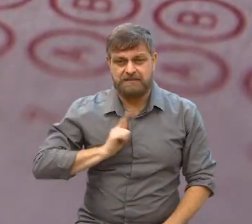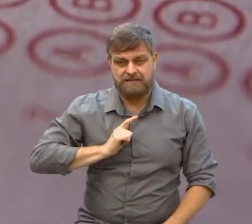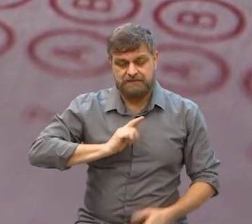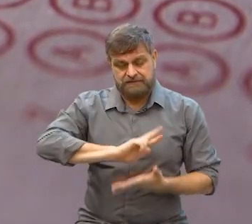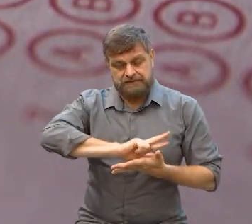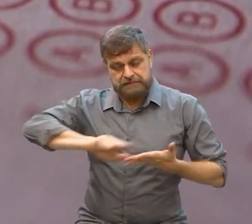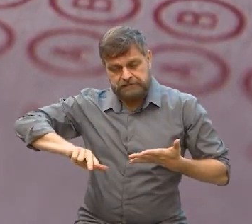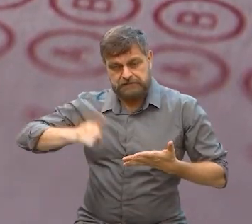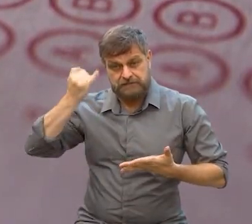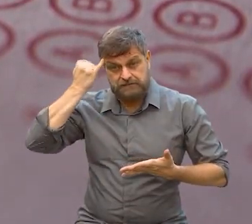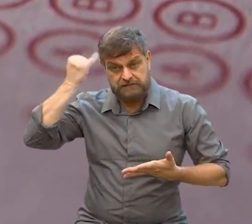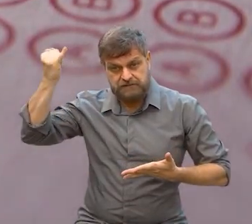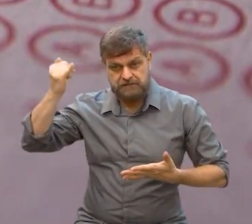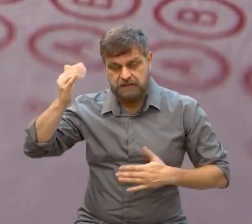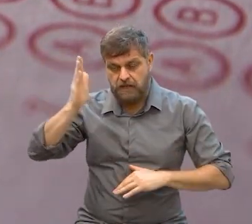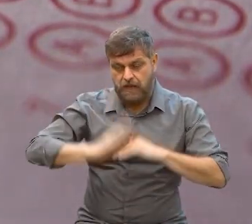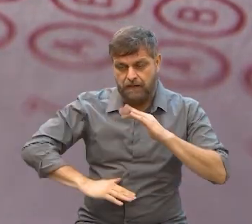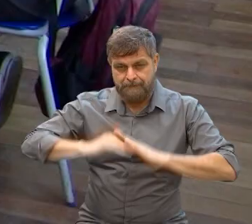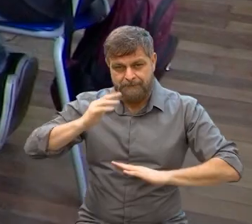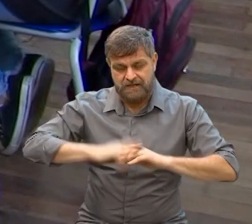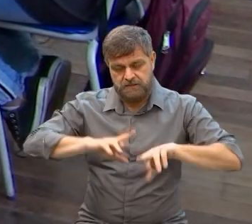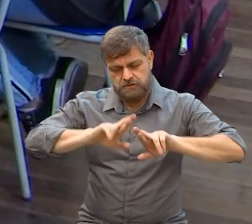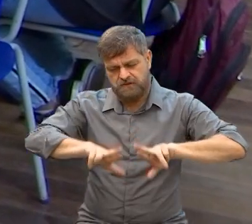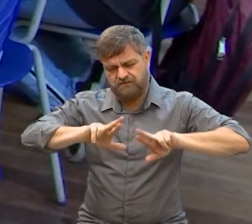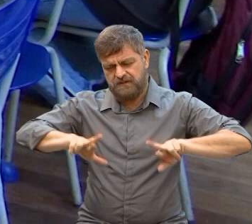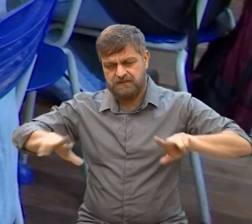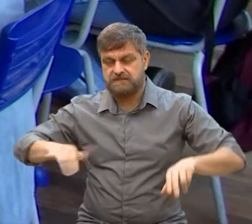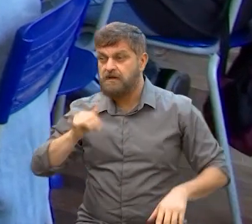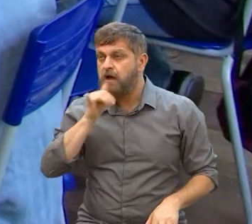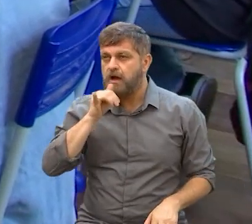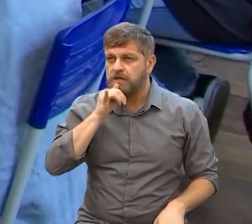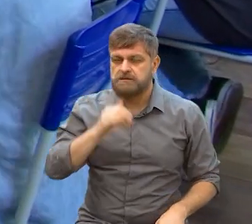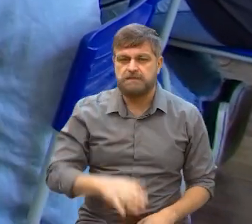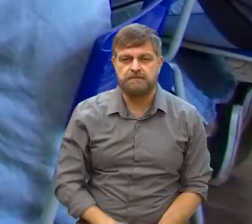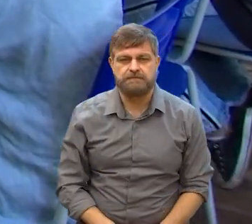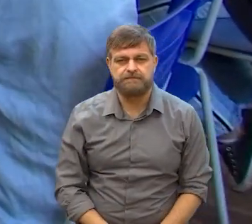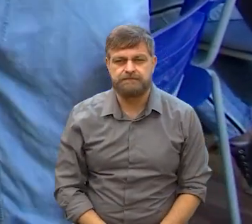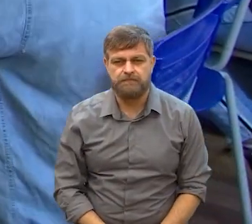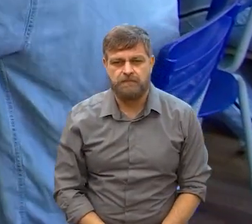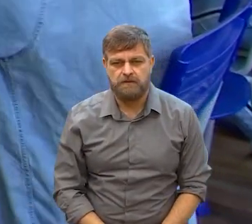várias ideias de fazer coisas diferentes, como, por